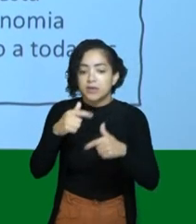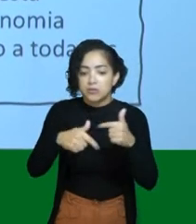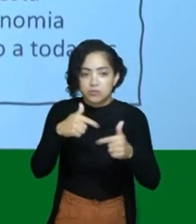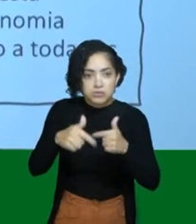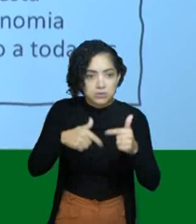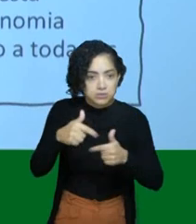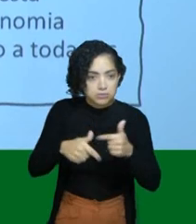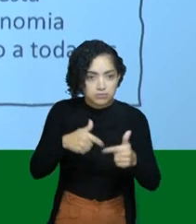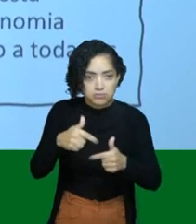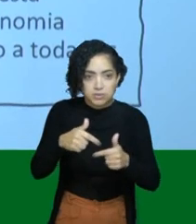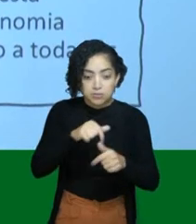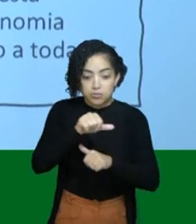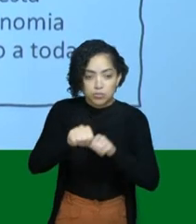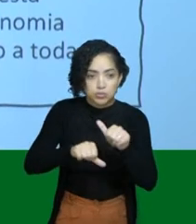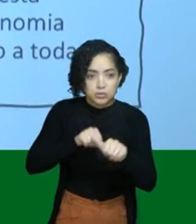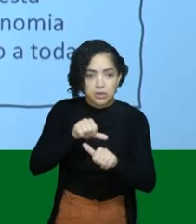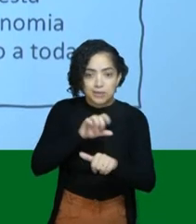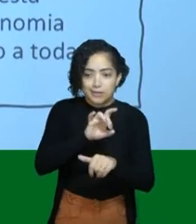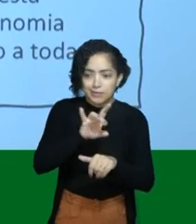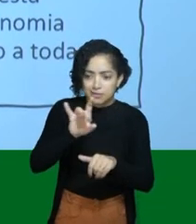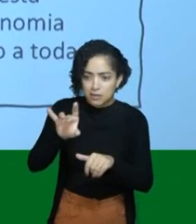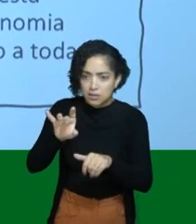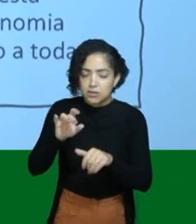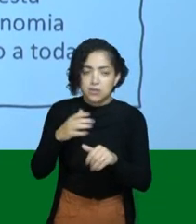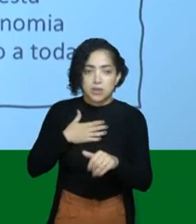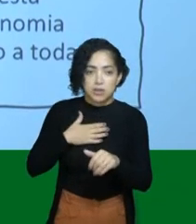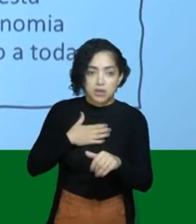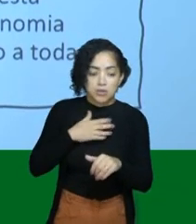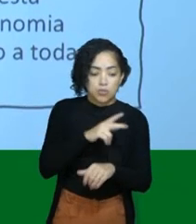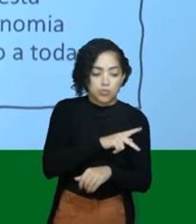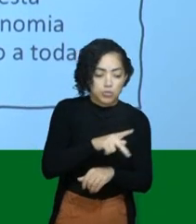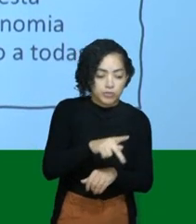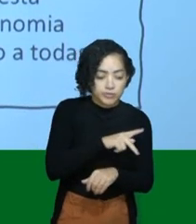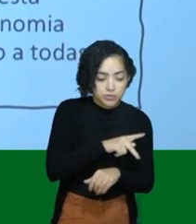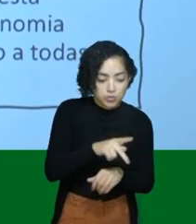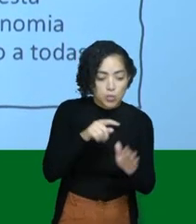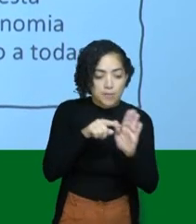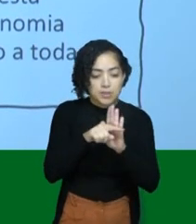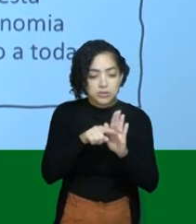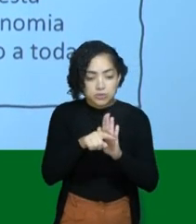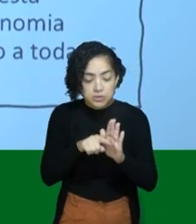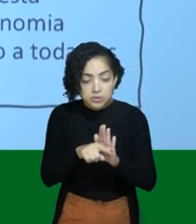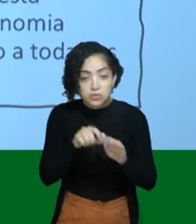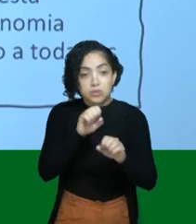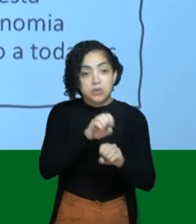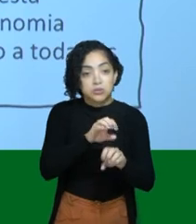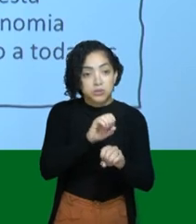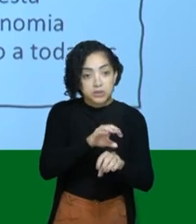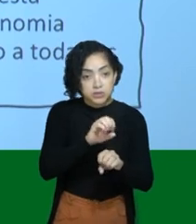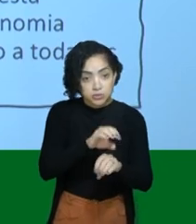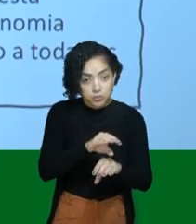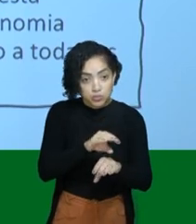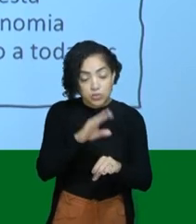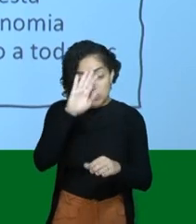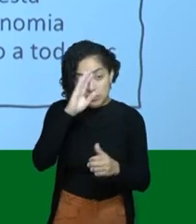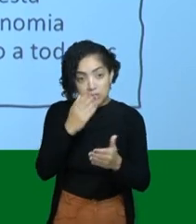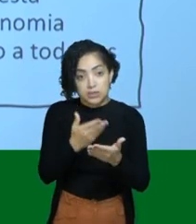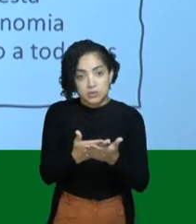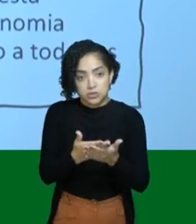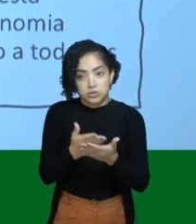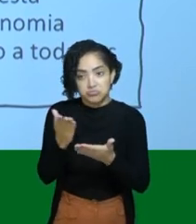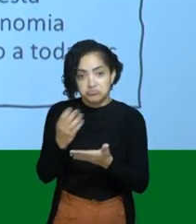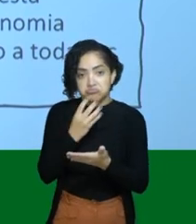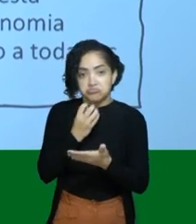visão, né? E cada um fazendo o que posso. Eu aqui, como professora, como pesquisadora, educadora, né, eu acredito